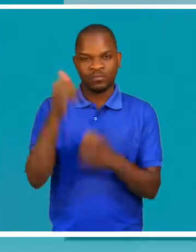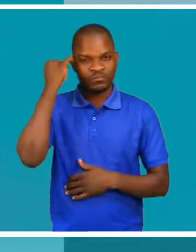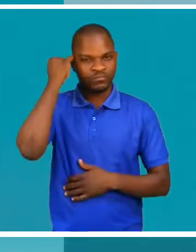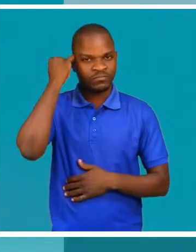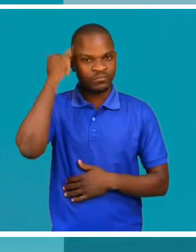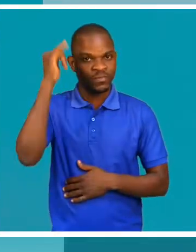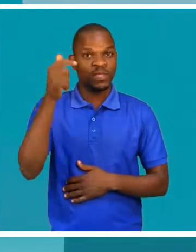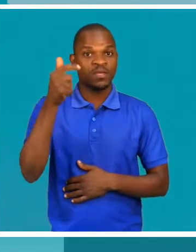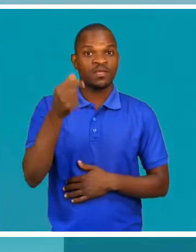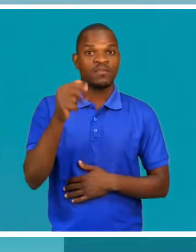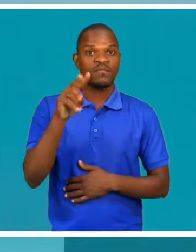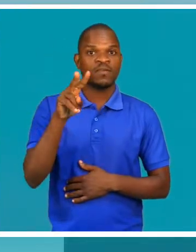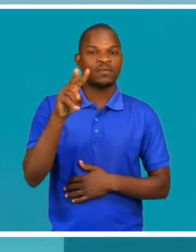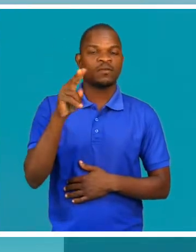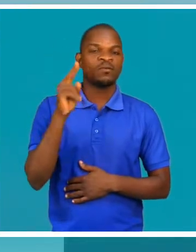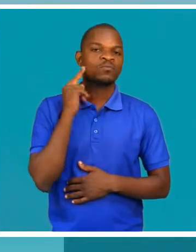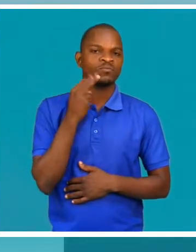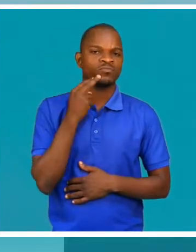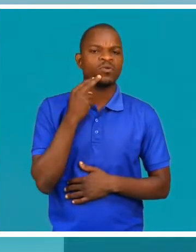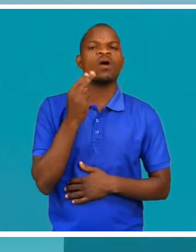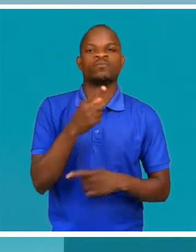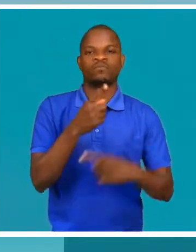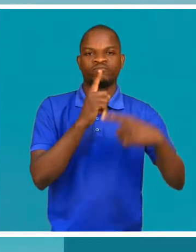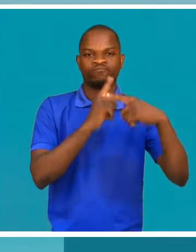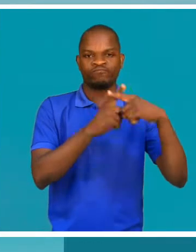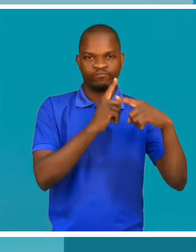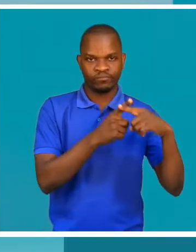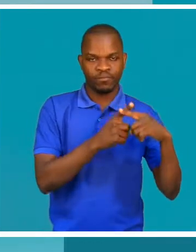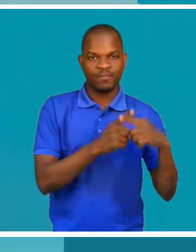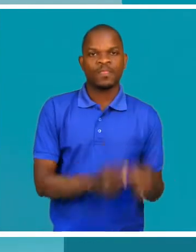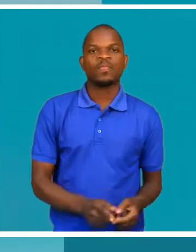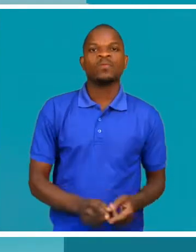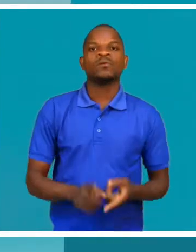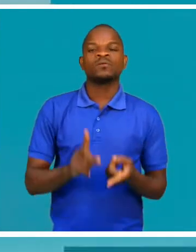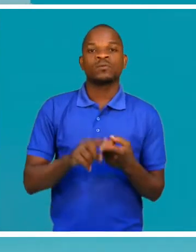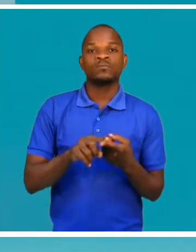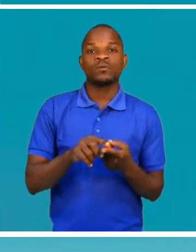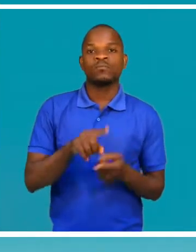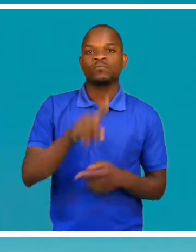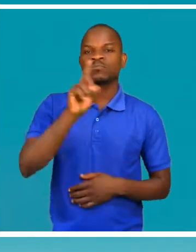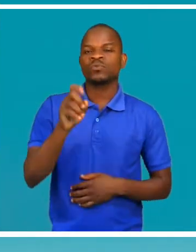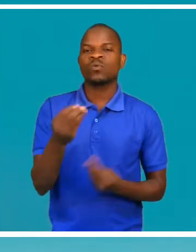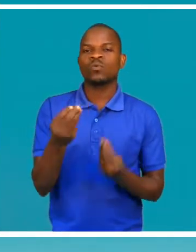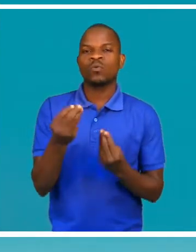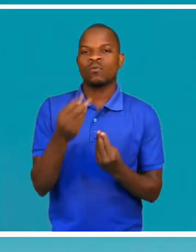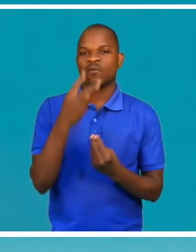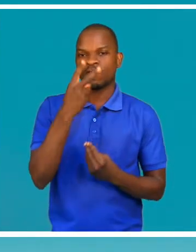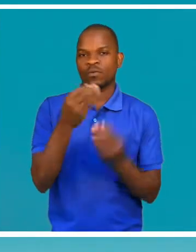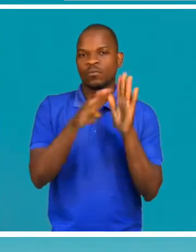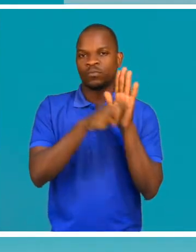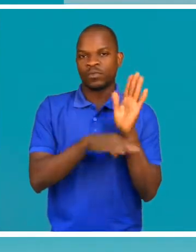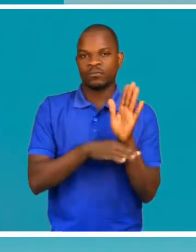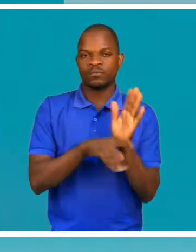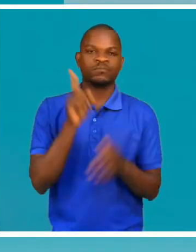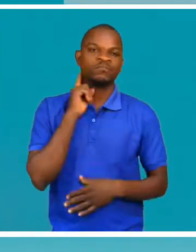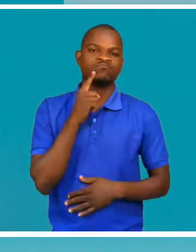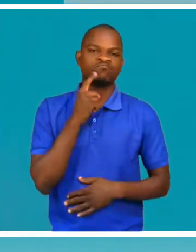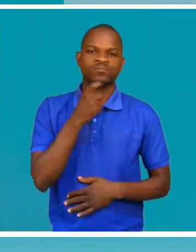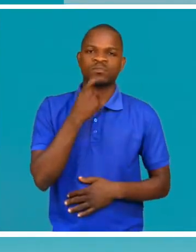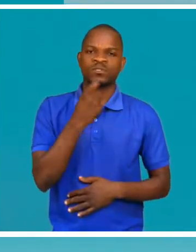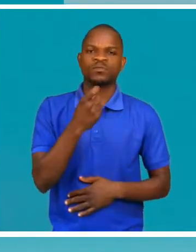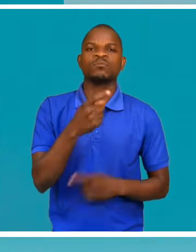essa iniciativa da TV Surdo, foi uma coisa muito boa. O que acha do programa? Acho bom. Por